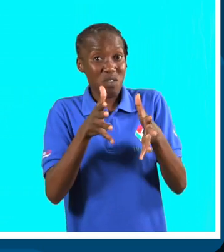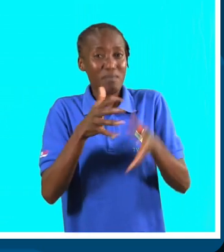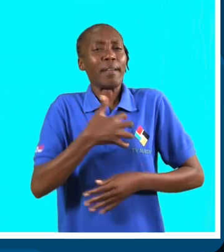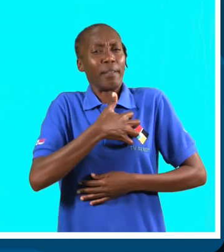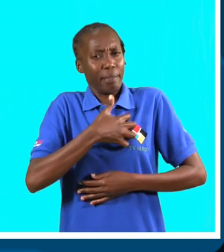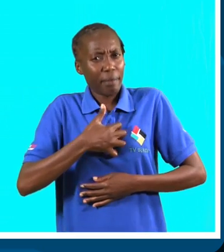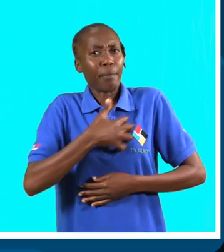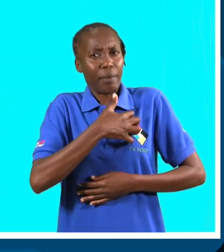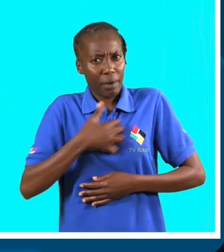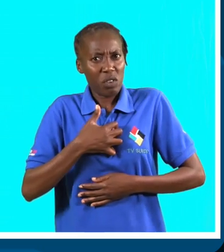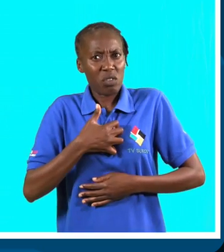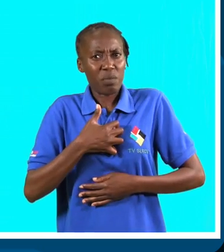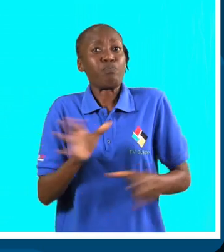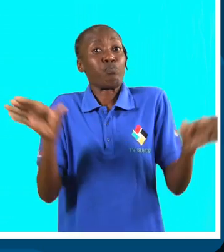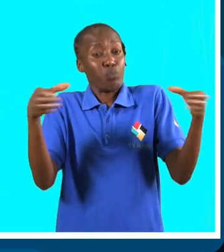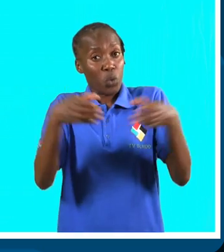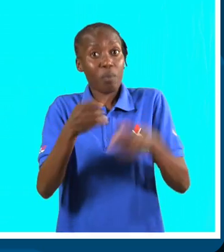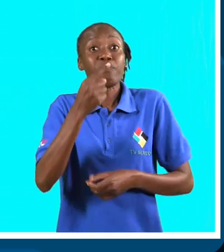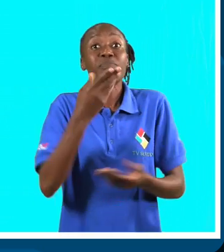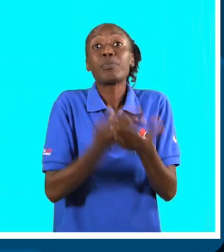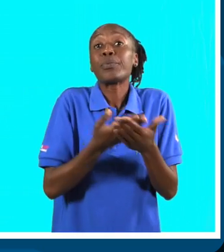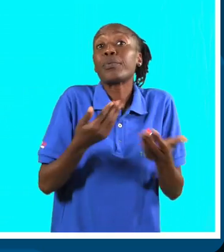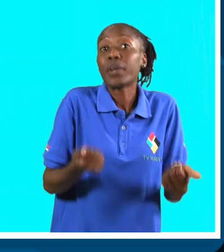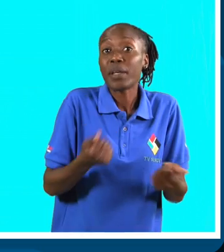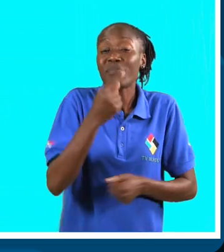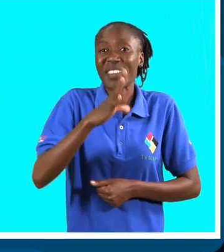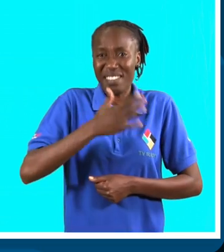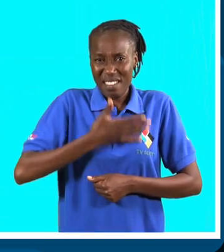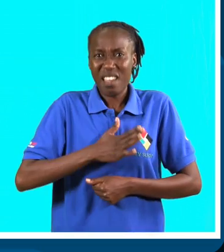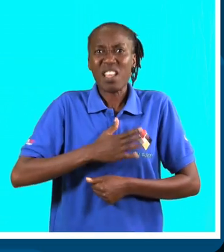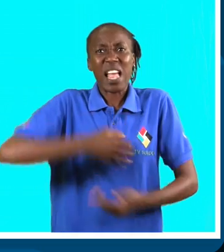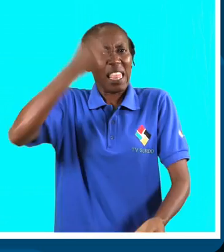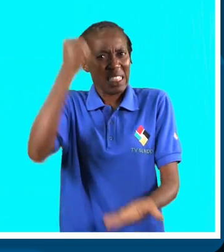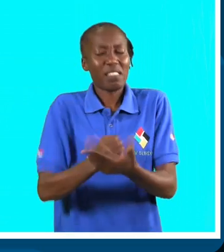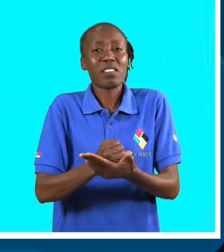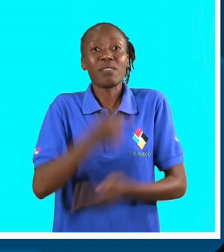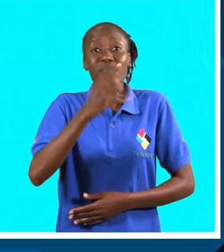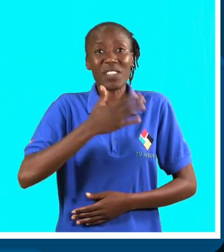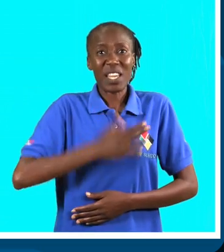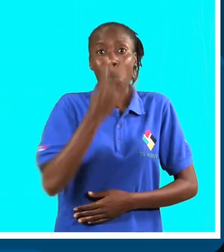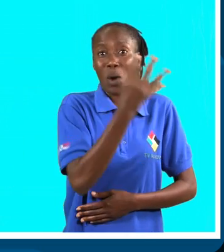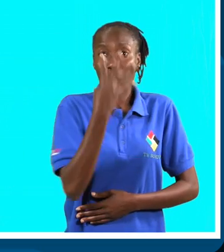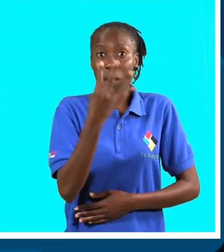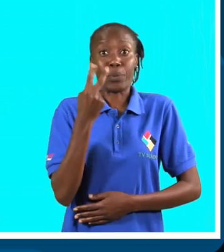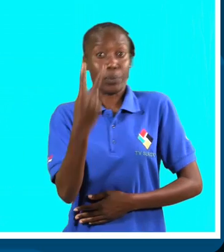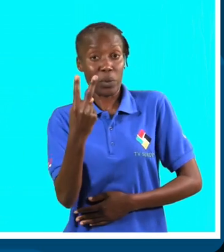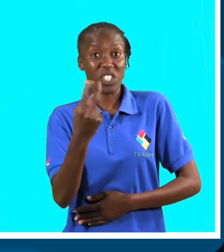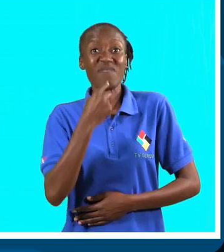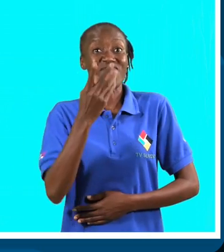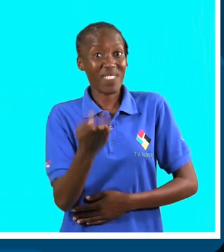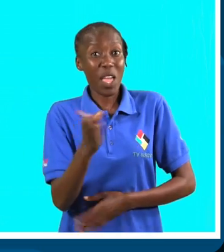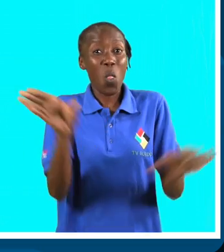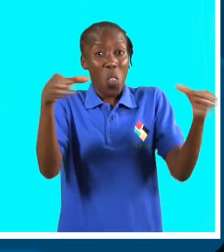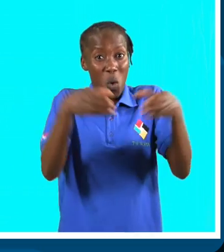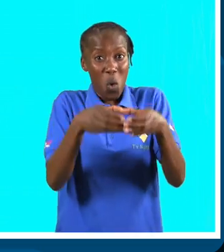corajoso, em termos posicionais, porque apostamos e definimos que o 4-4-2,